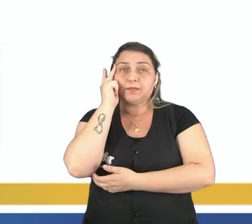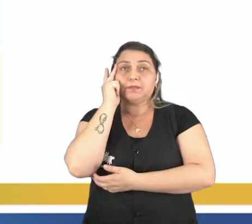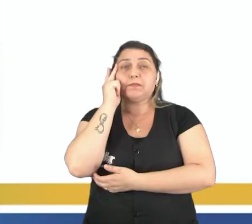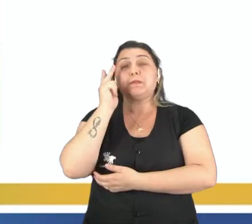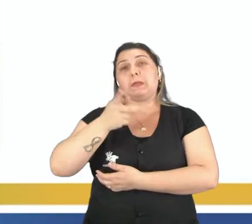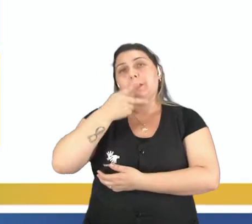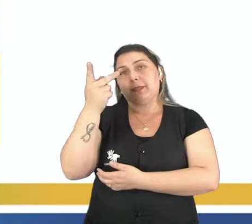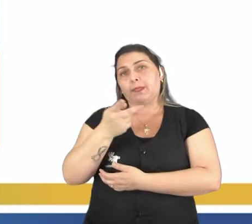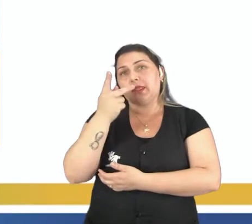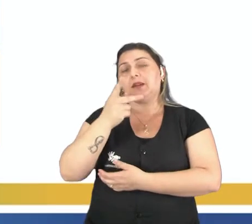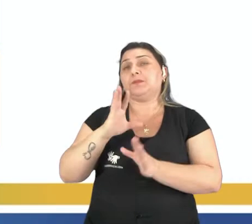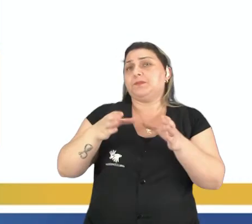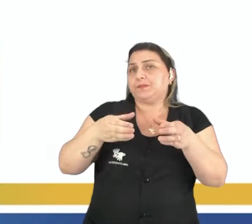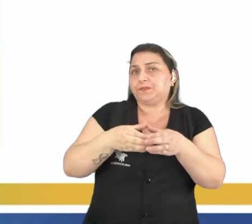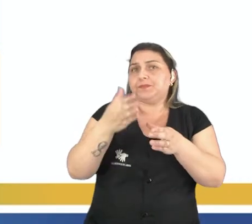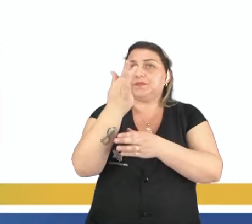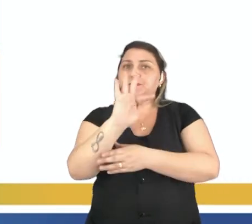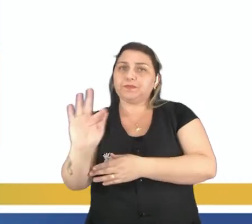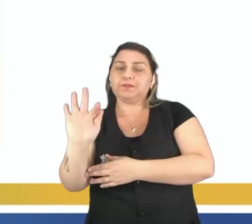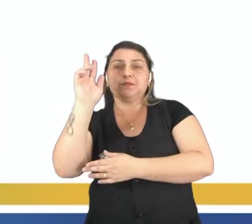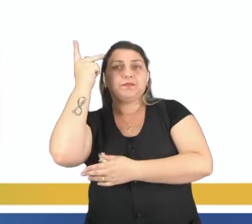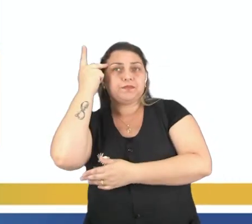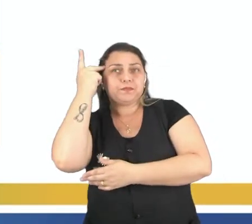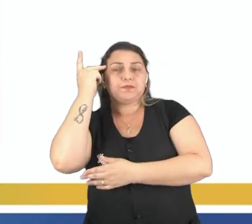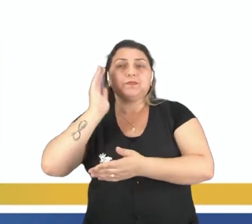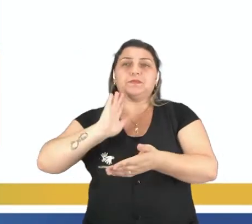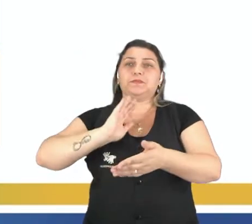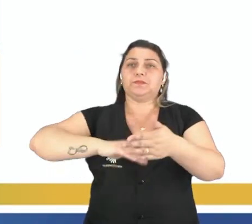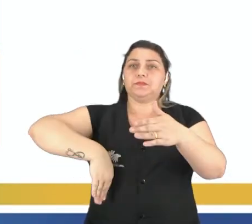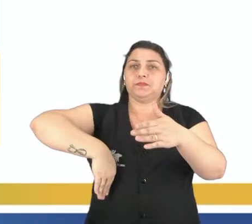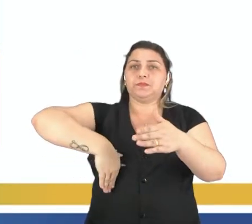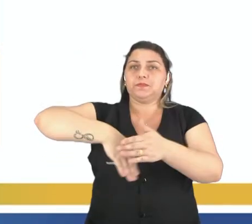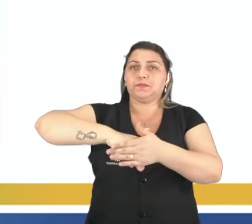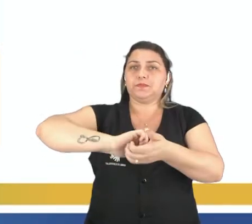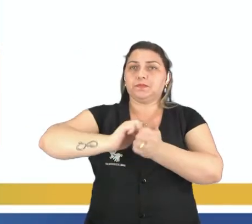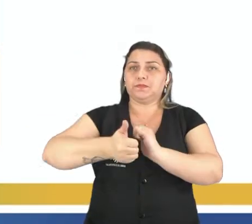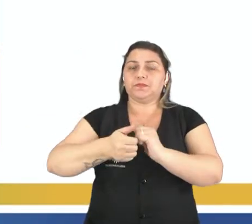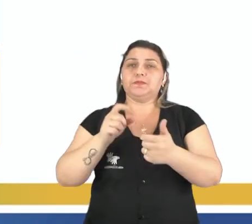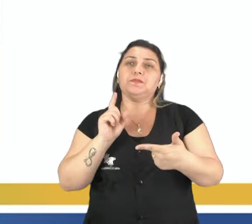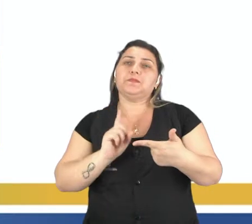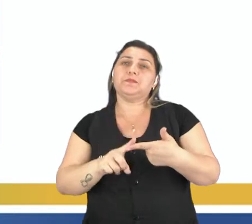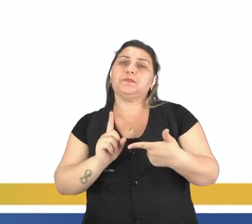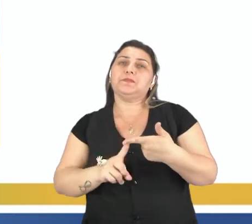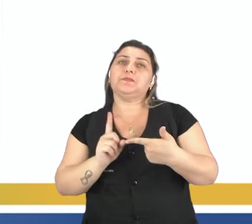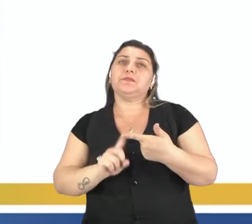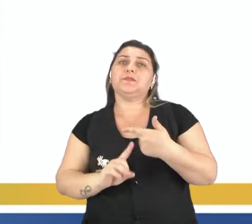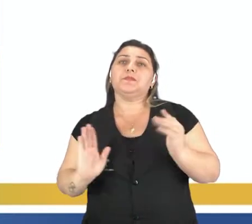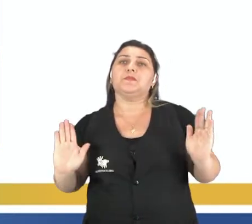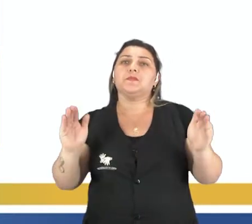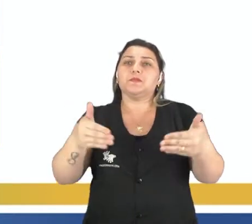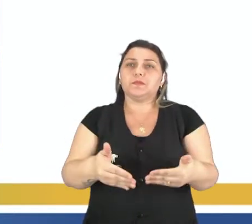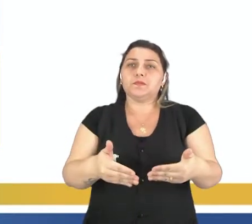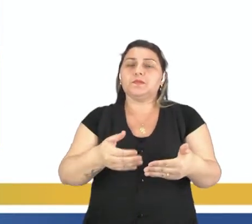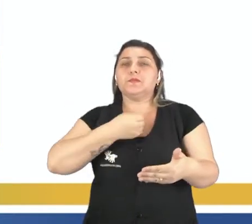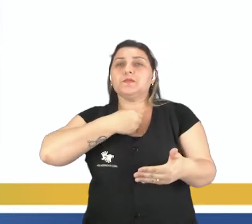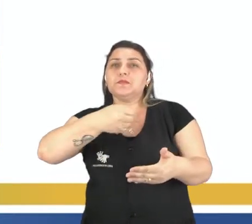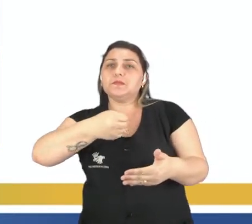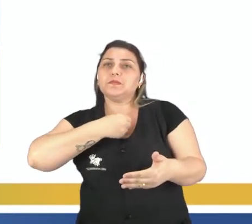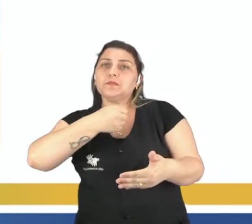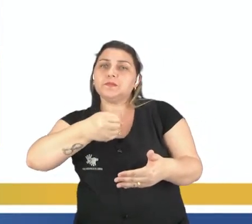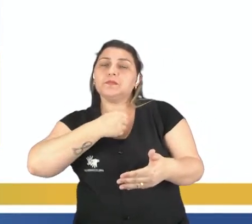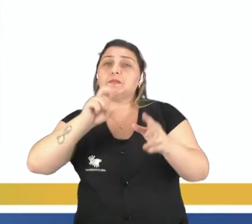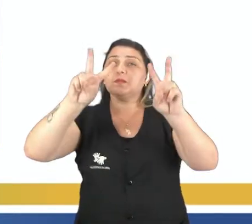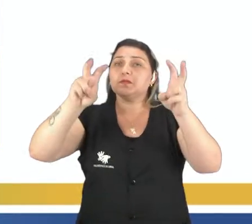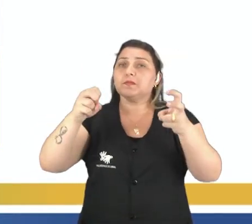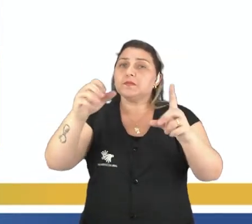ao falar dos clubes da Federação Paulista de Futebol. Segundo ponto, o foco da reportagem é em